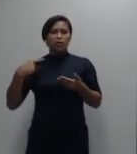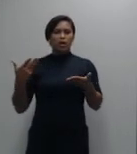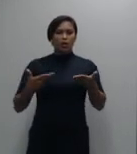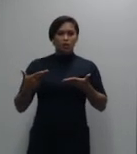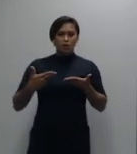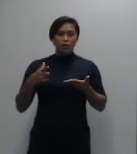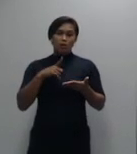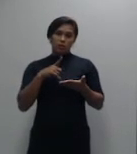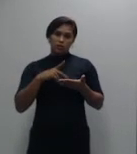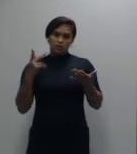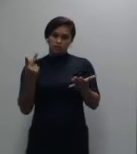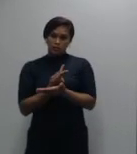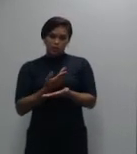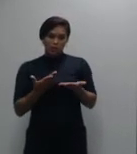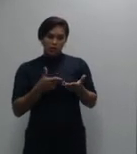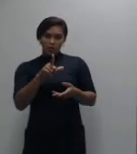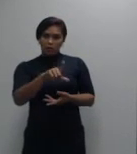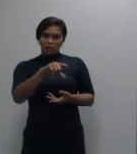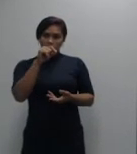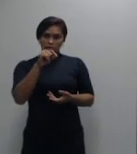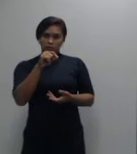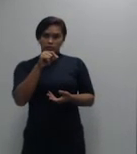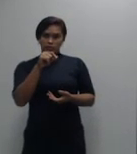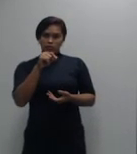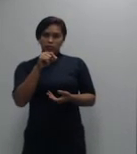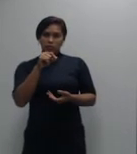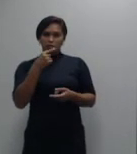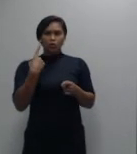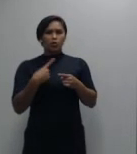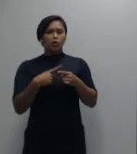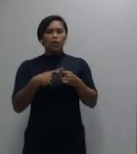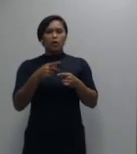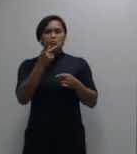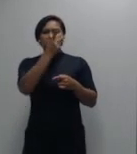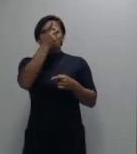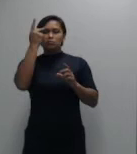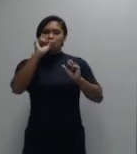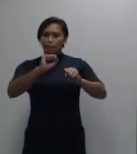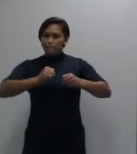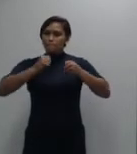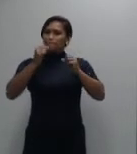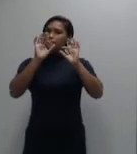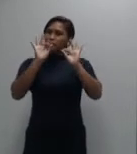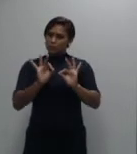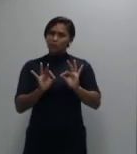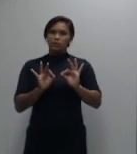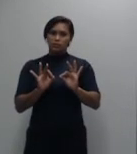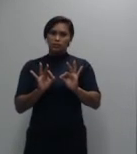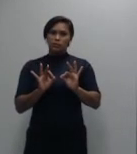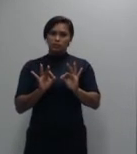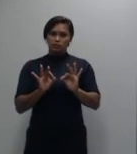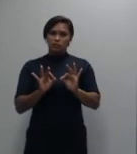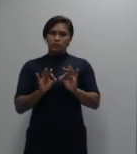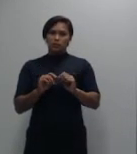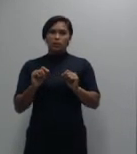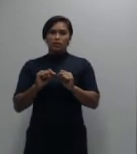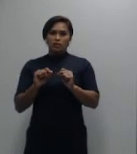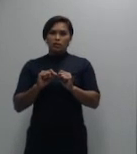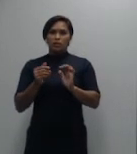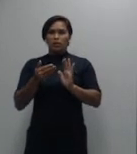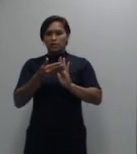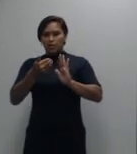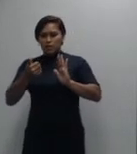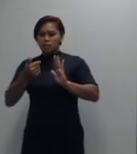um aumento que indica o quanto quem estiver no poder pode até que seja